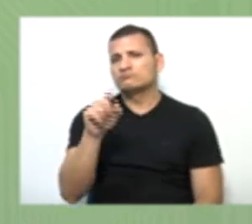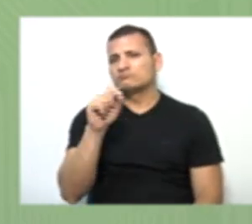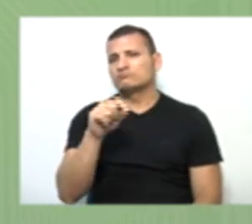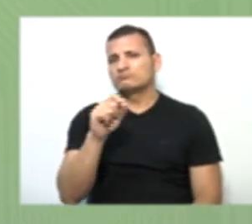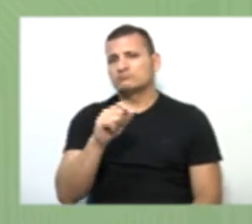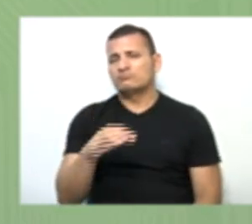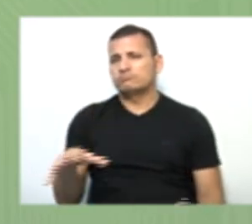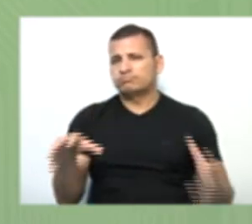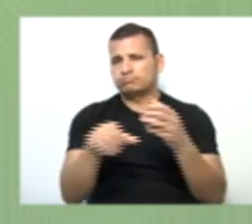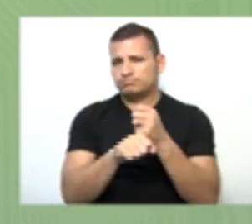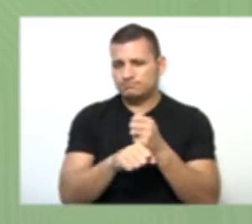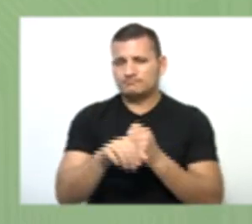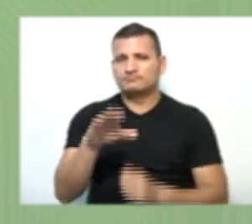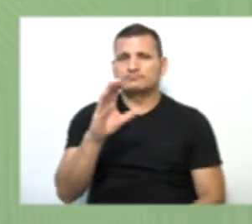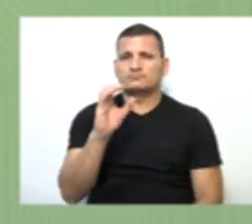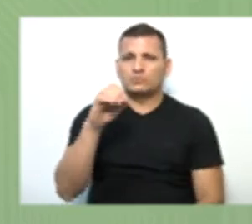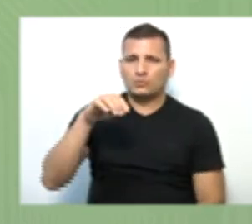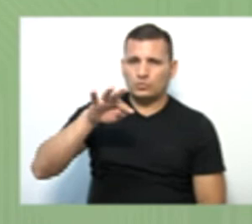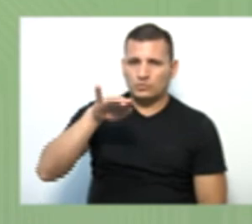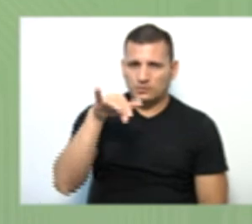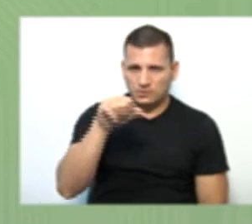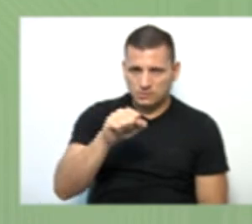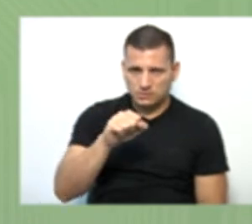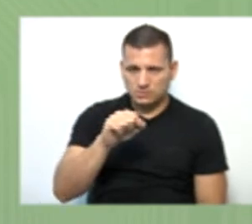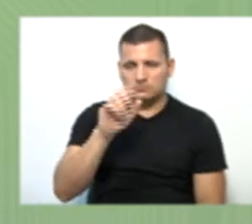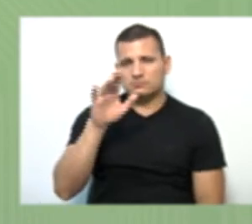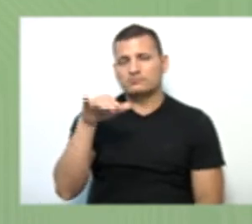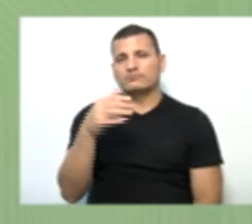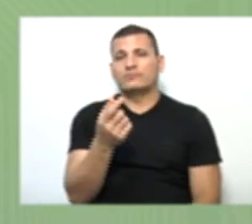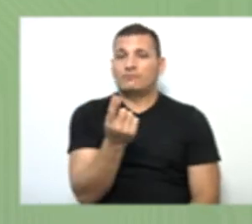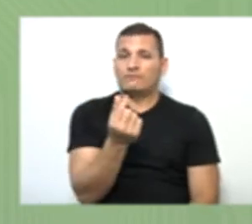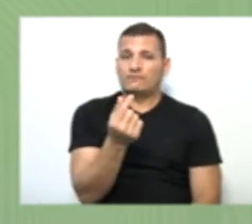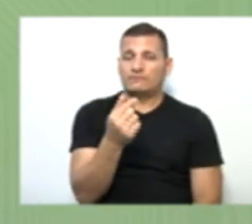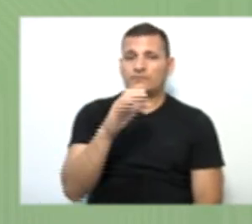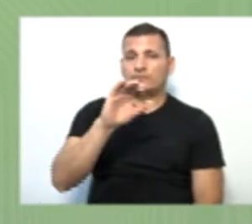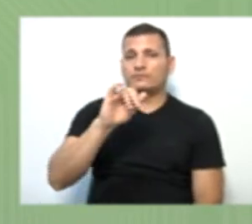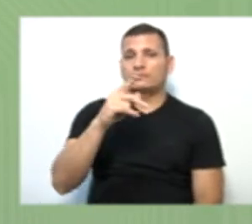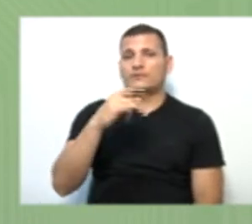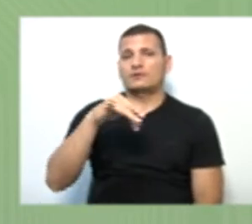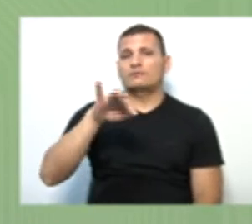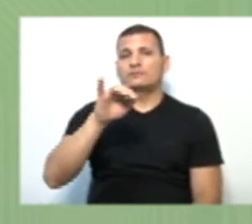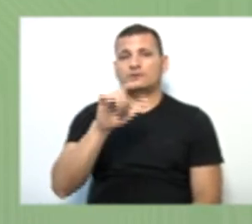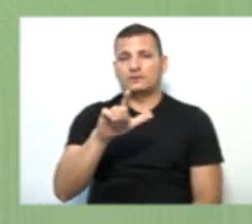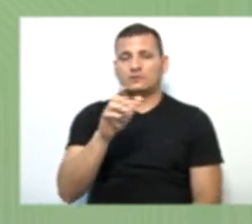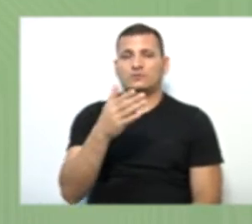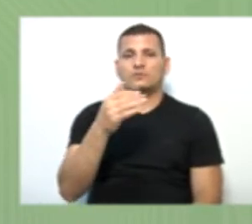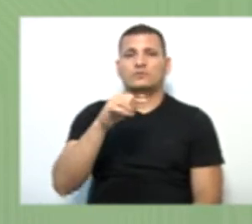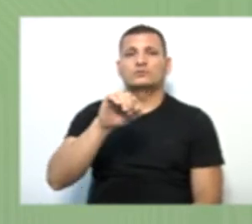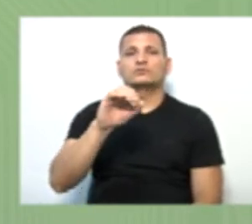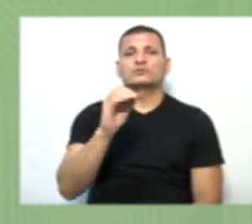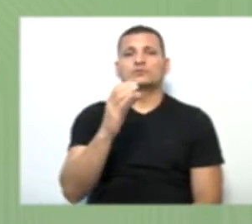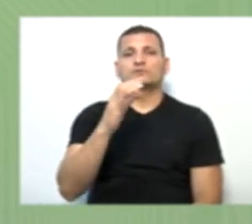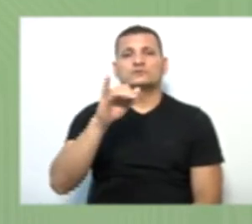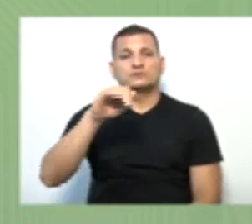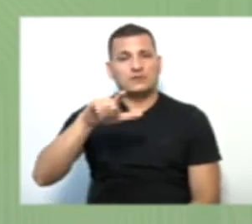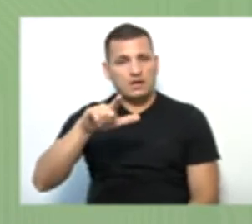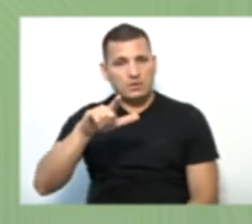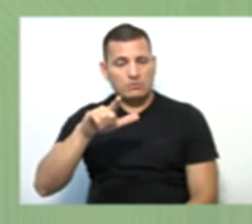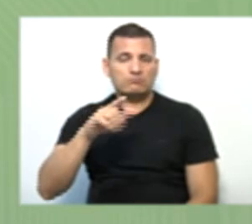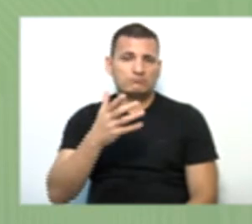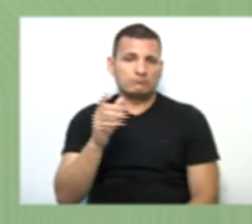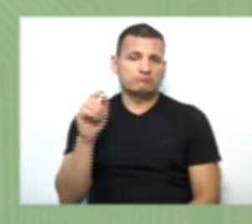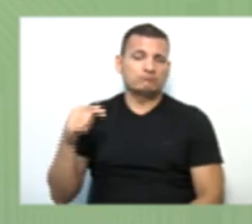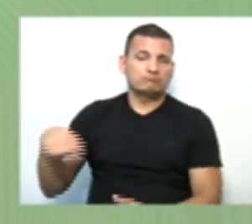contas. Capital social, né, que é aquele valor que o cooperado tirou, né, aquele dinheiro que ele tirou do